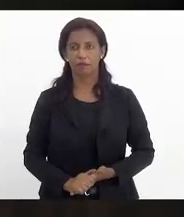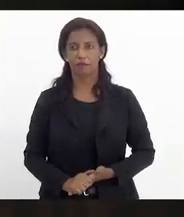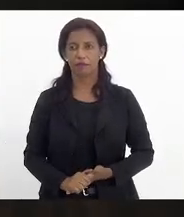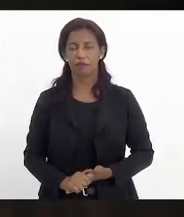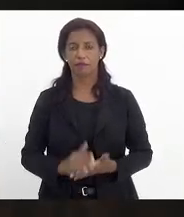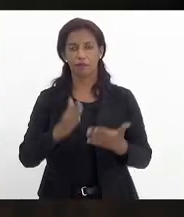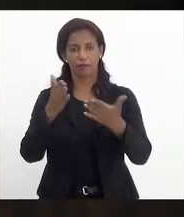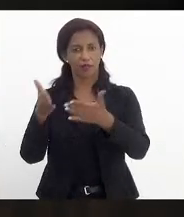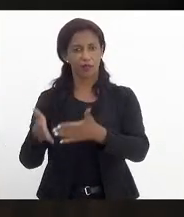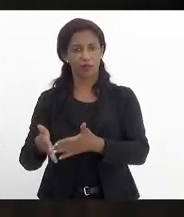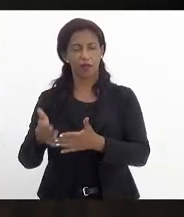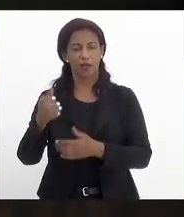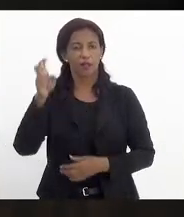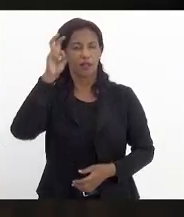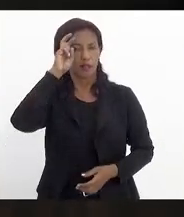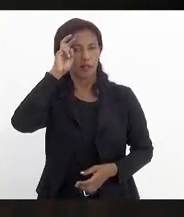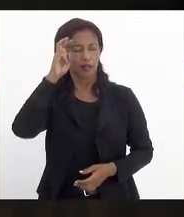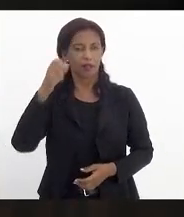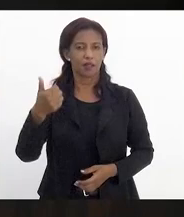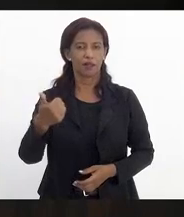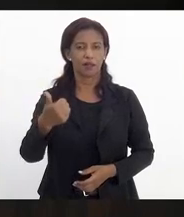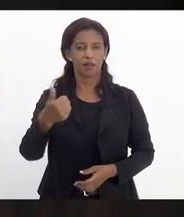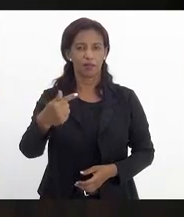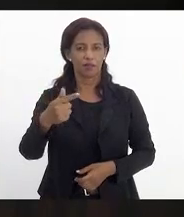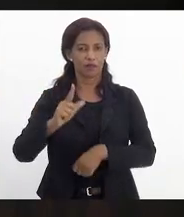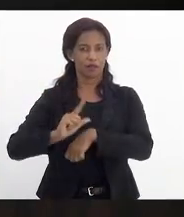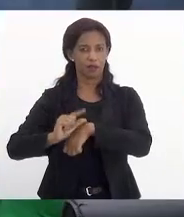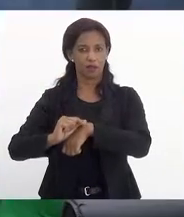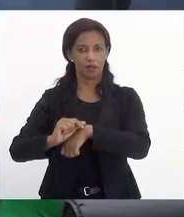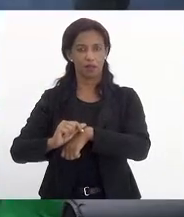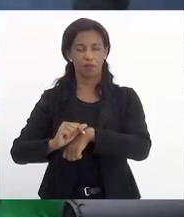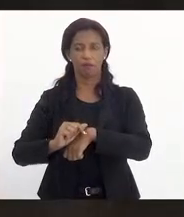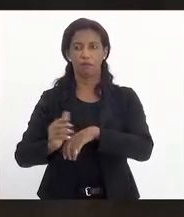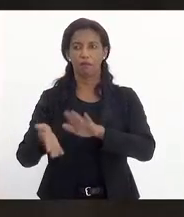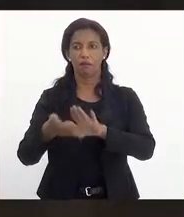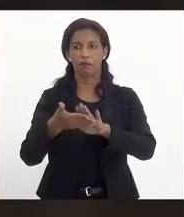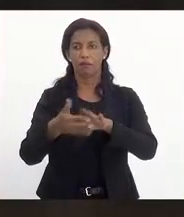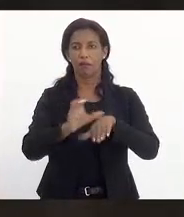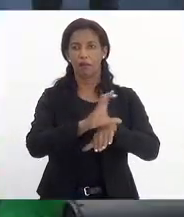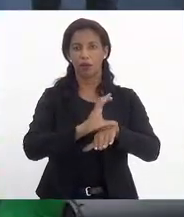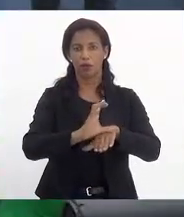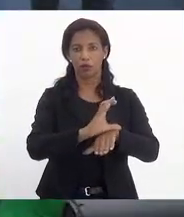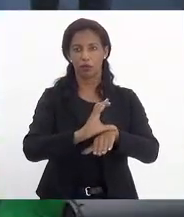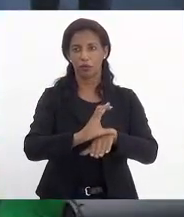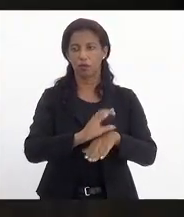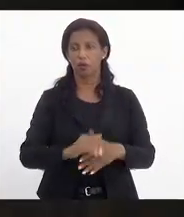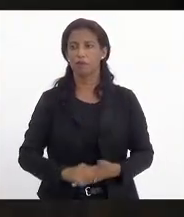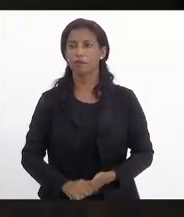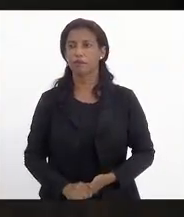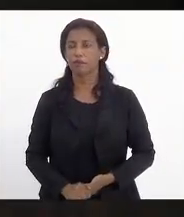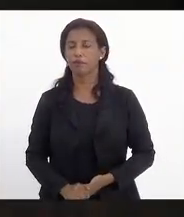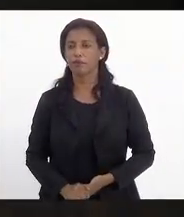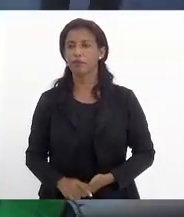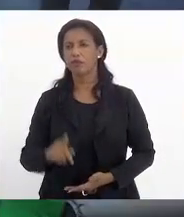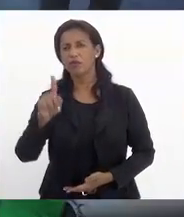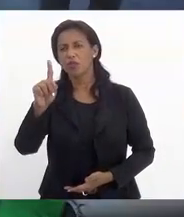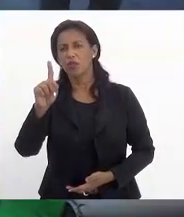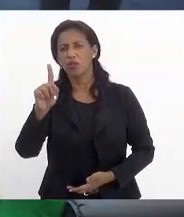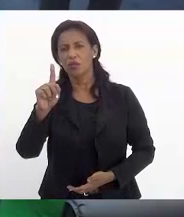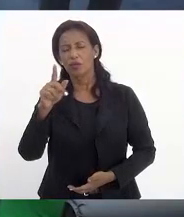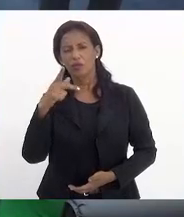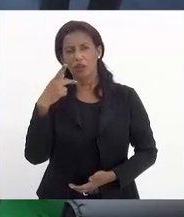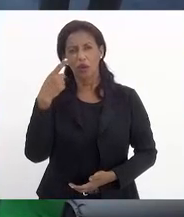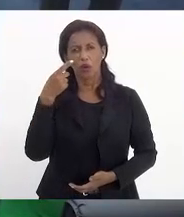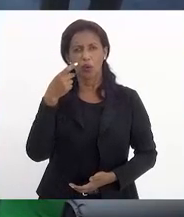até quinta às 17 horas para recebimento de emendas. Parecer pela constitucionalidade, presidente. Senhor presidente, eu queria só fazer uma